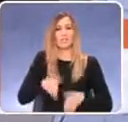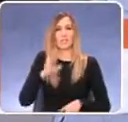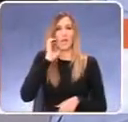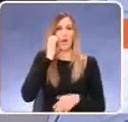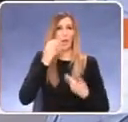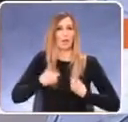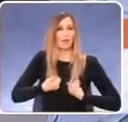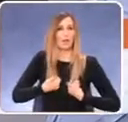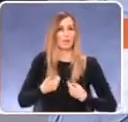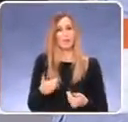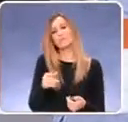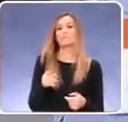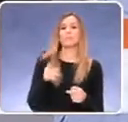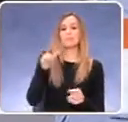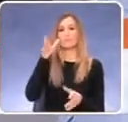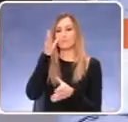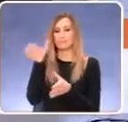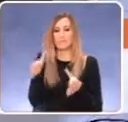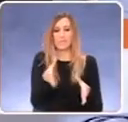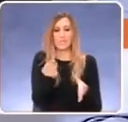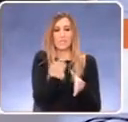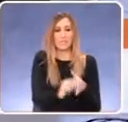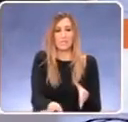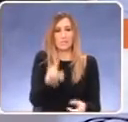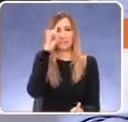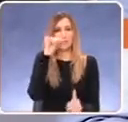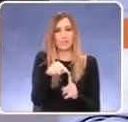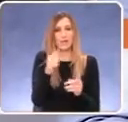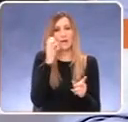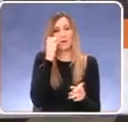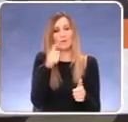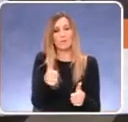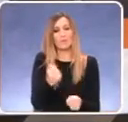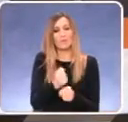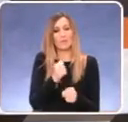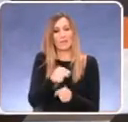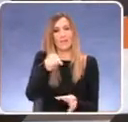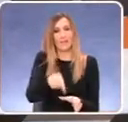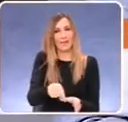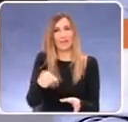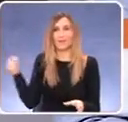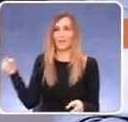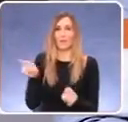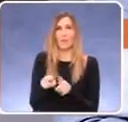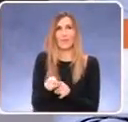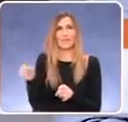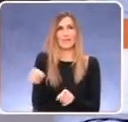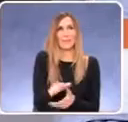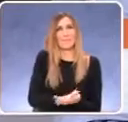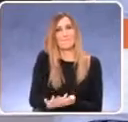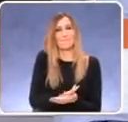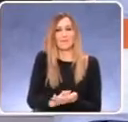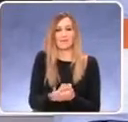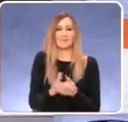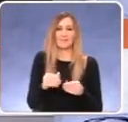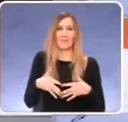então vamos dedicar-nos às crianças em Angola. E é bom trabalhar em Angola sendo angolano? Um regresso como que às raízes? É muito